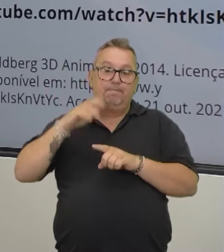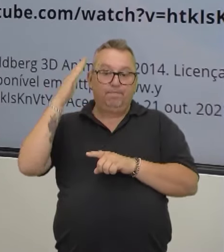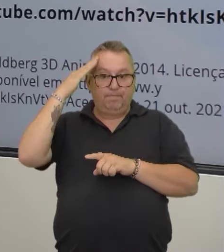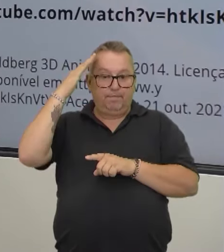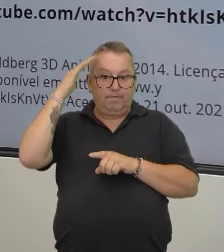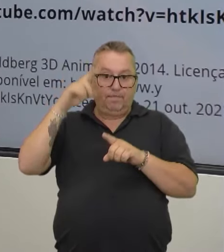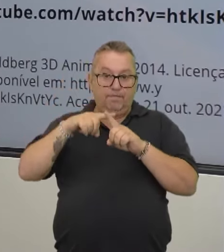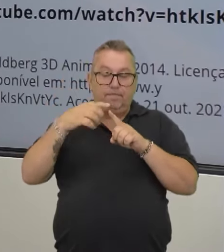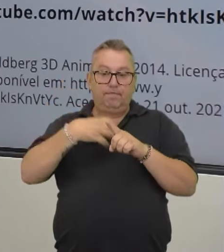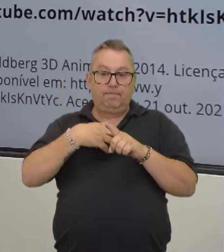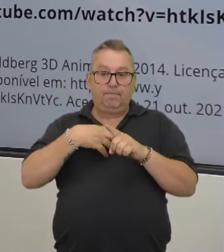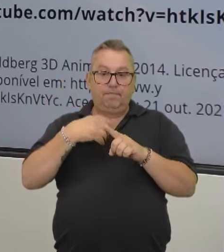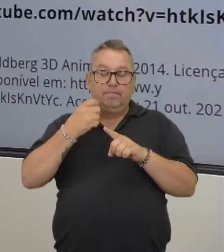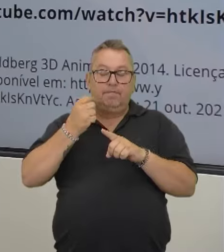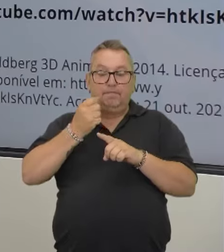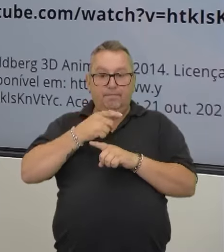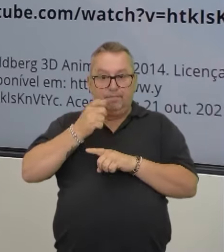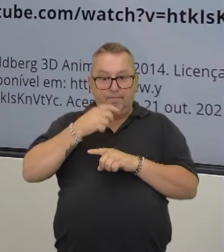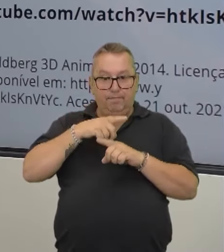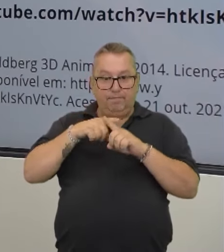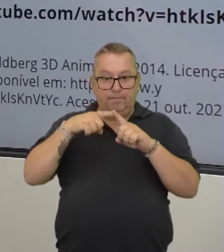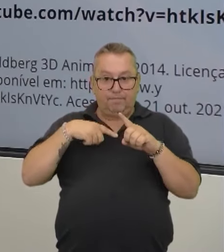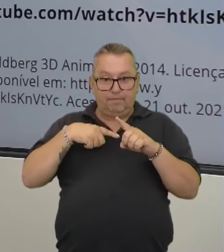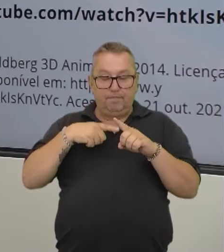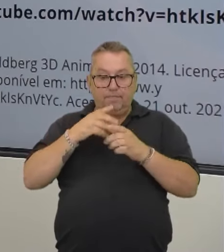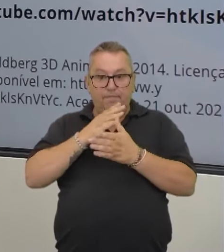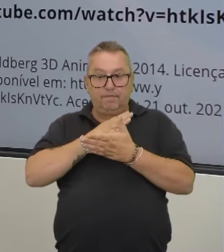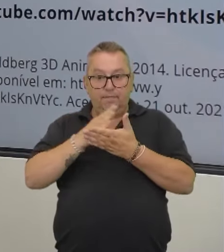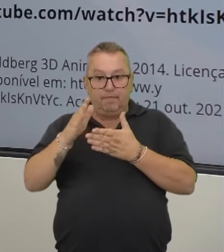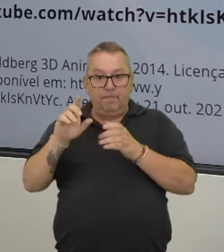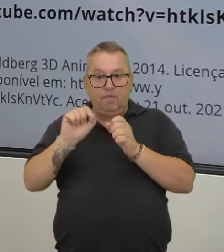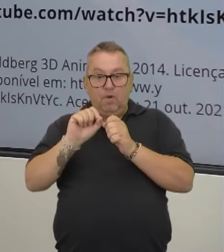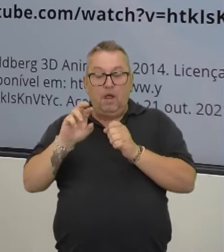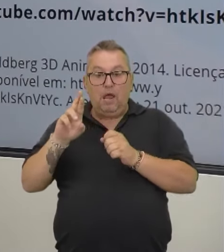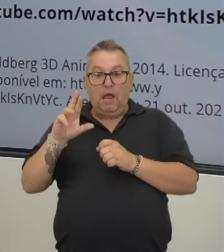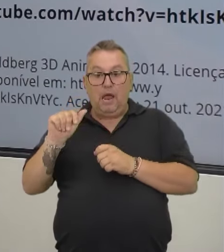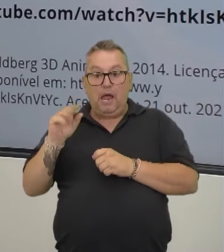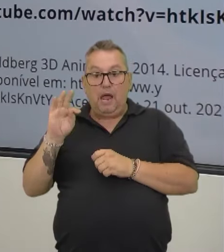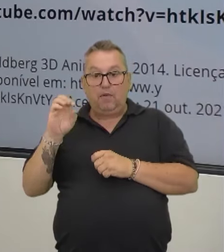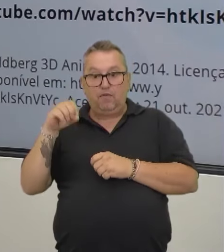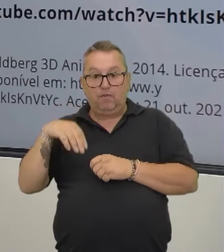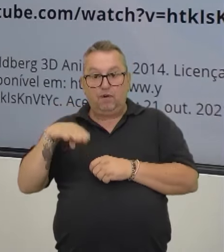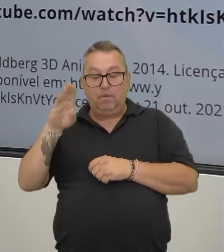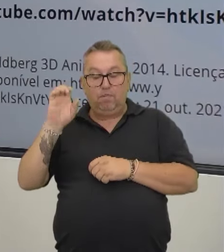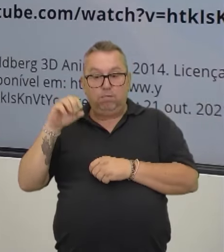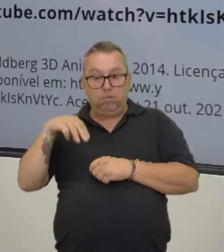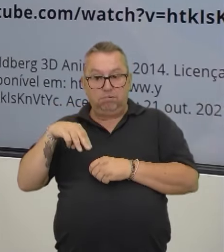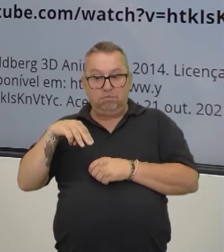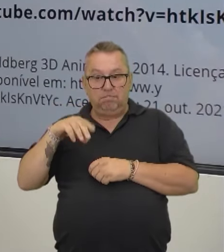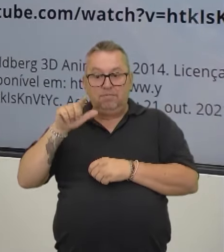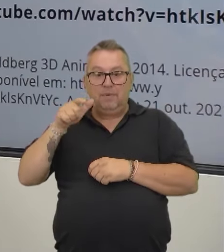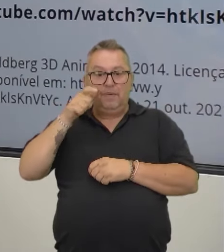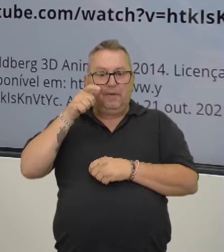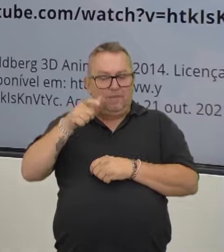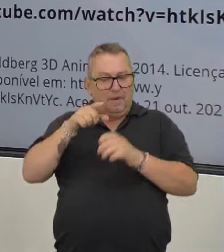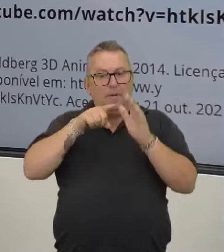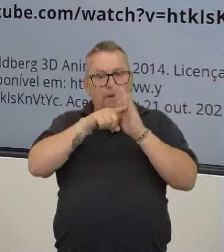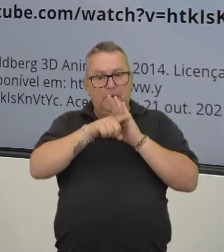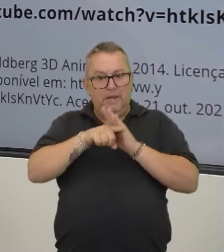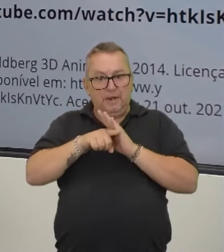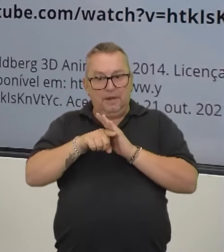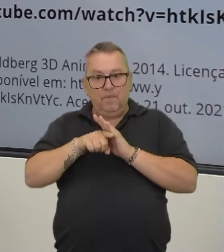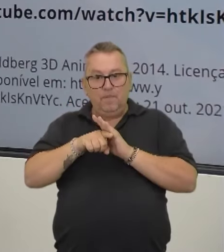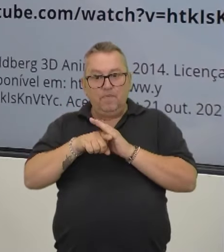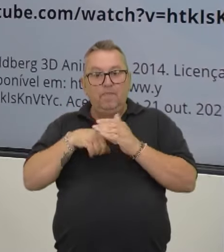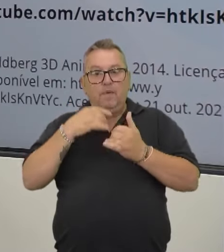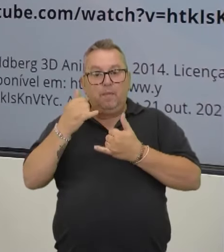isso de uma maneira divertida. Que principalmente a entrada, né, desse programa Rá-Tim-Bum, se vocês tiverem curiosidade de pesquisar depois, é